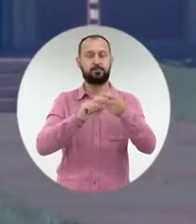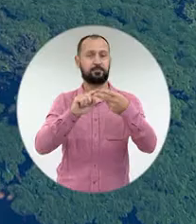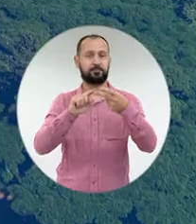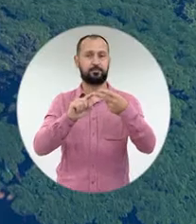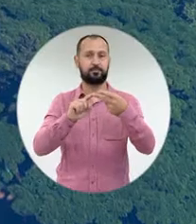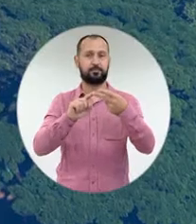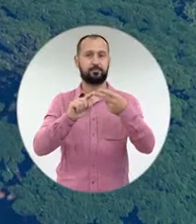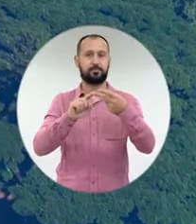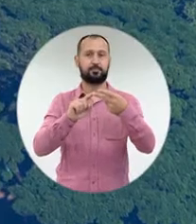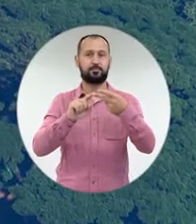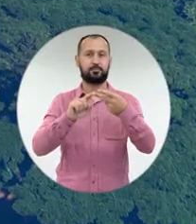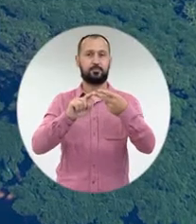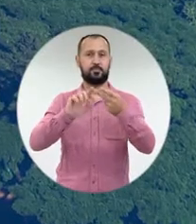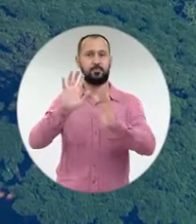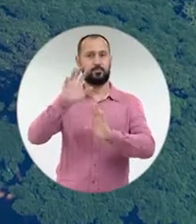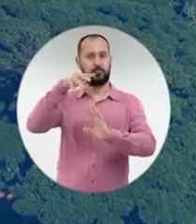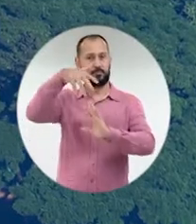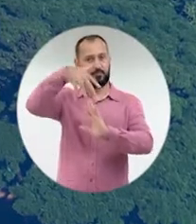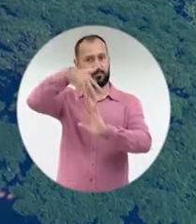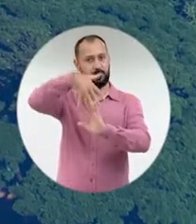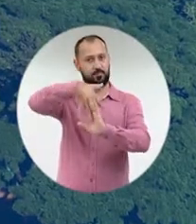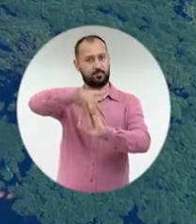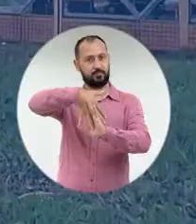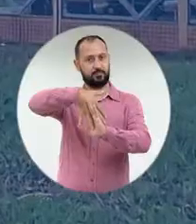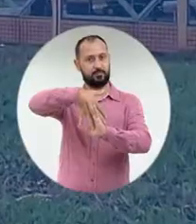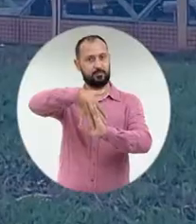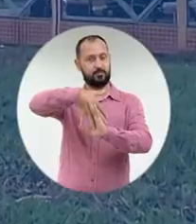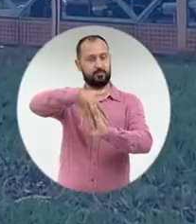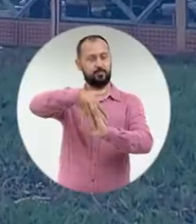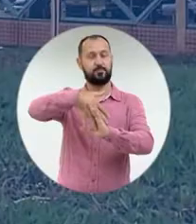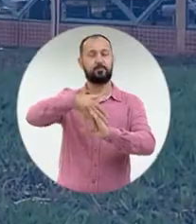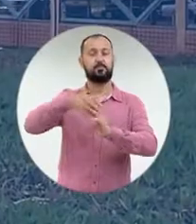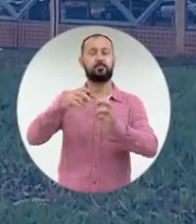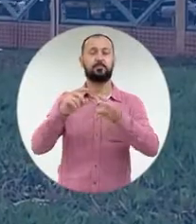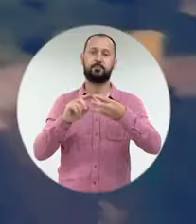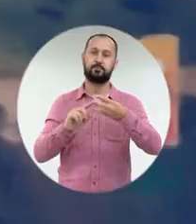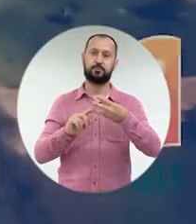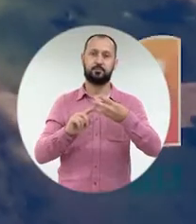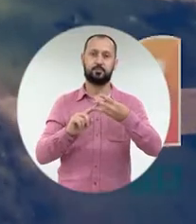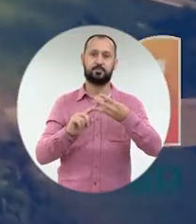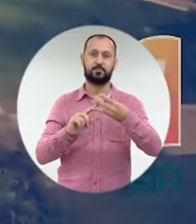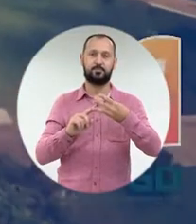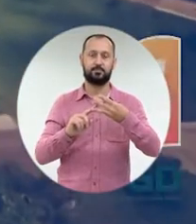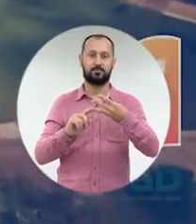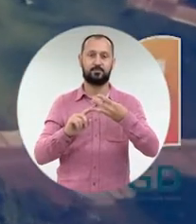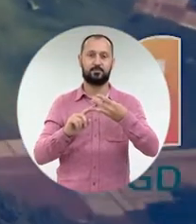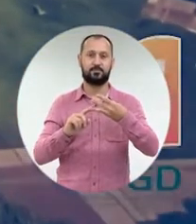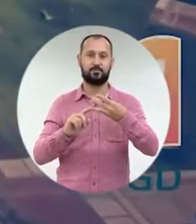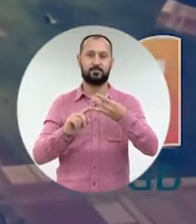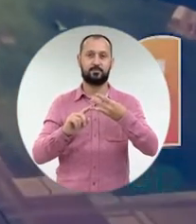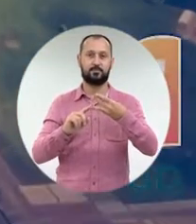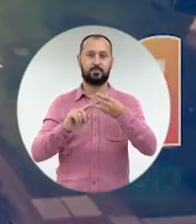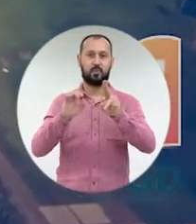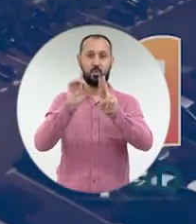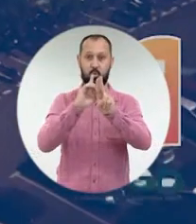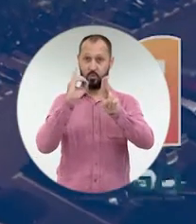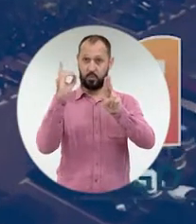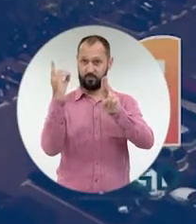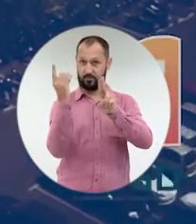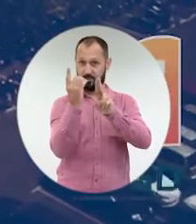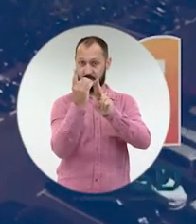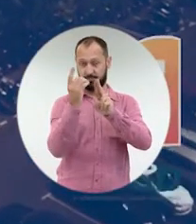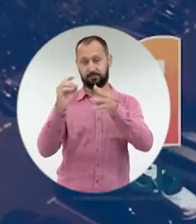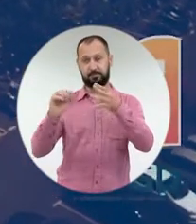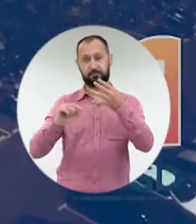UEMS, Universidade Federal de Mato Grosso do Sul, a UFMS, Universidade Federal da Grande Dourados,